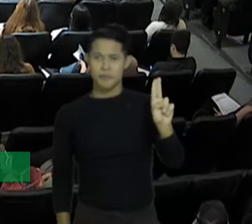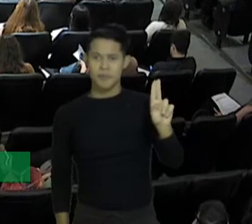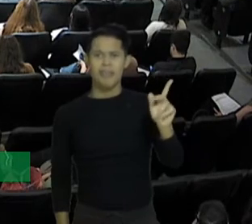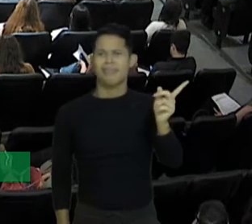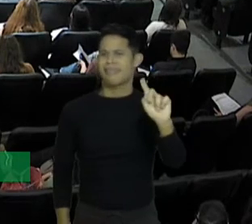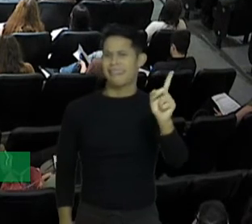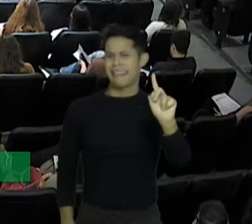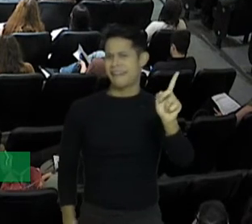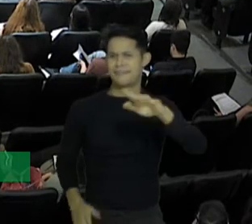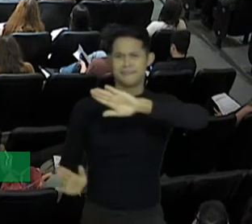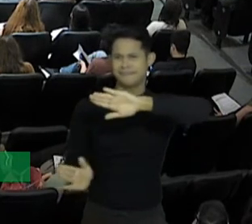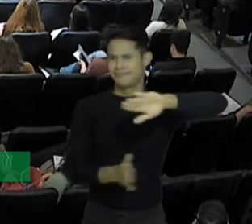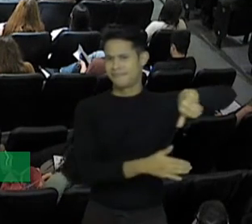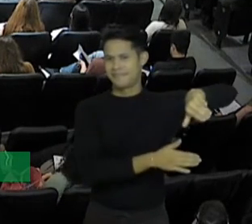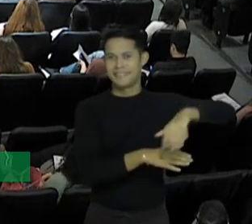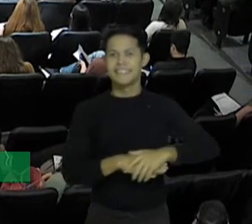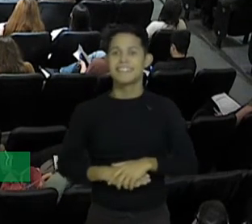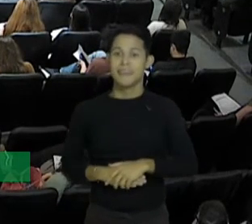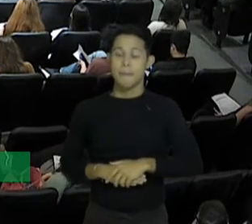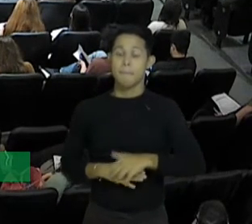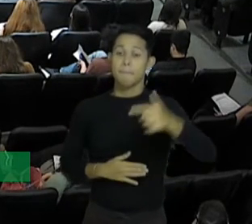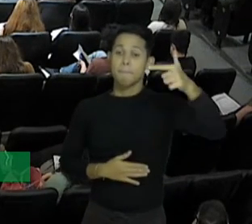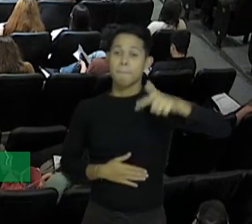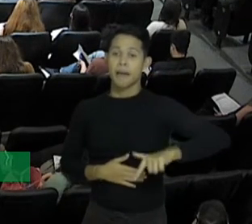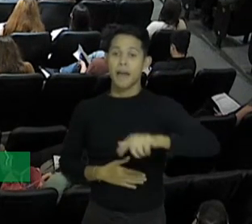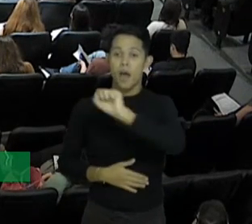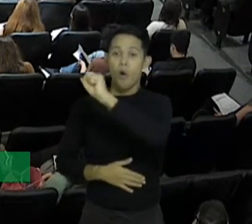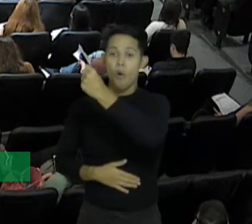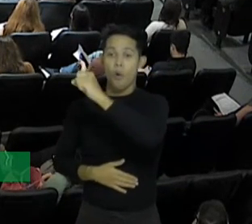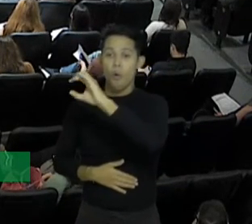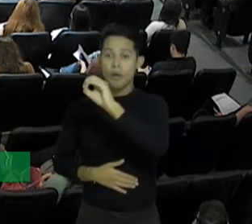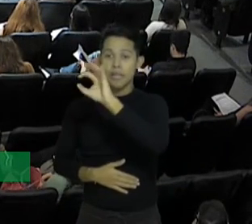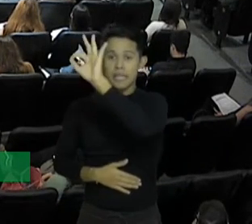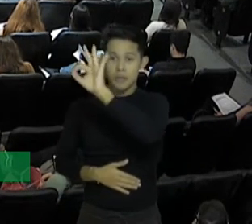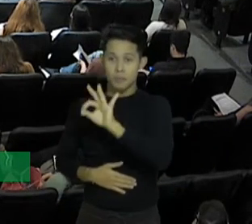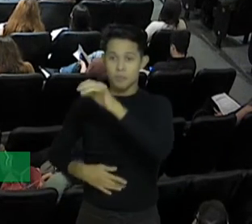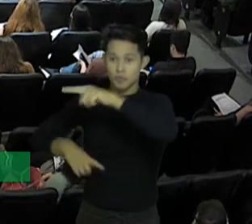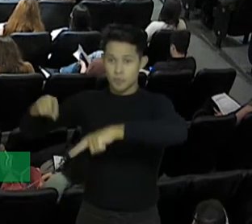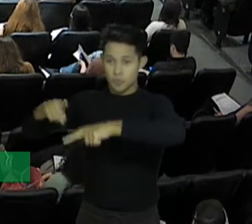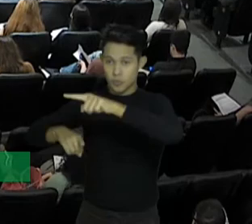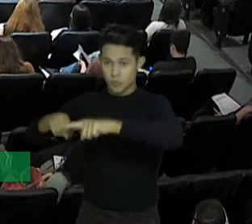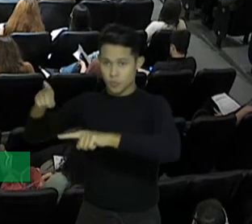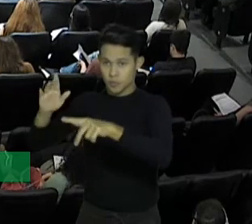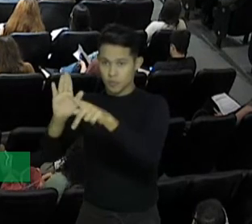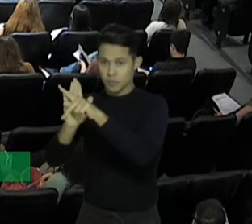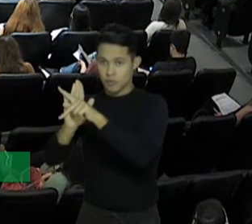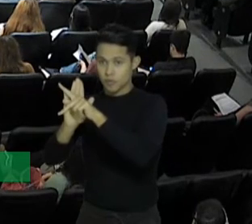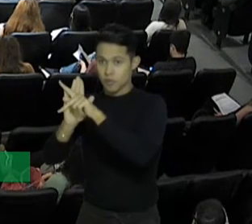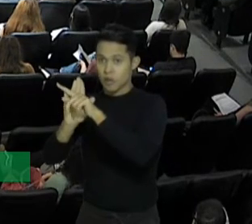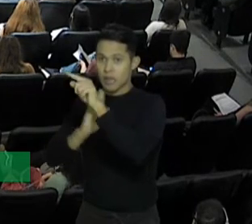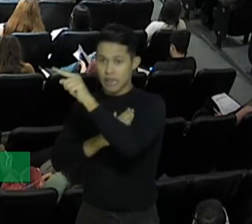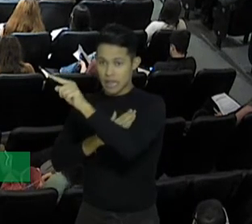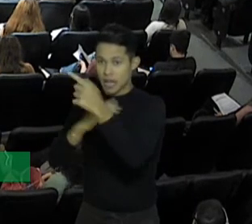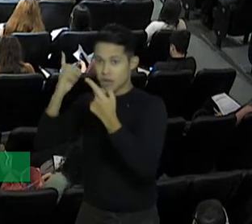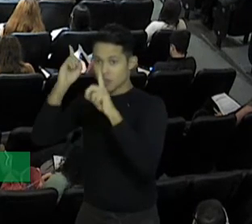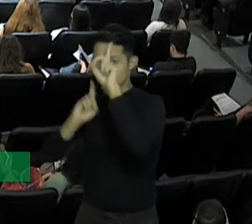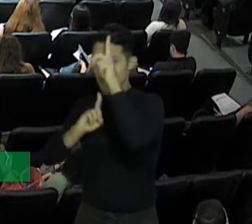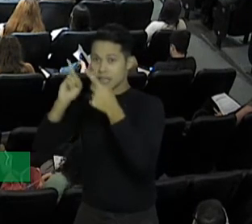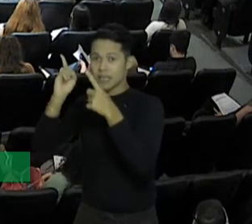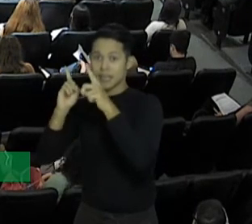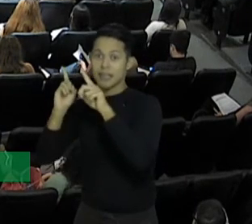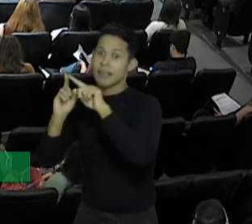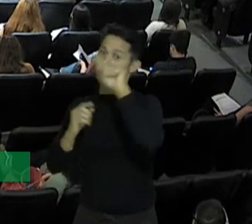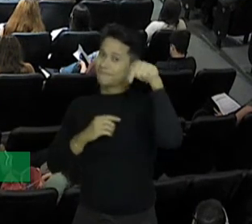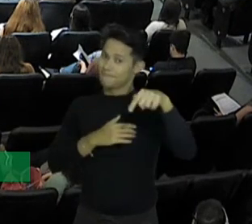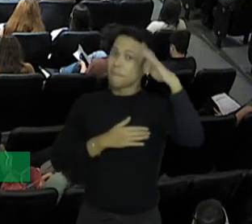nós que o chileno come come vem do Brasil todos os dias são